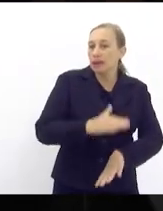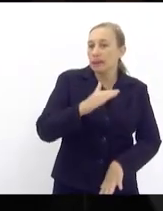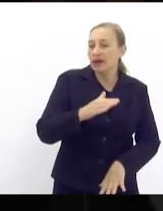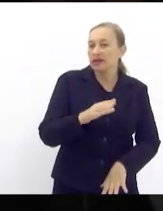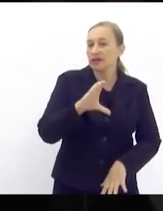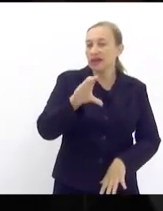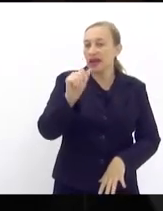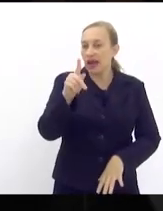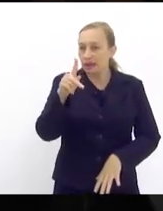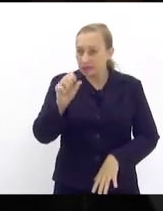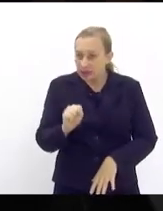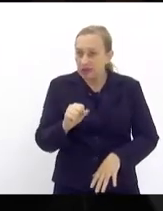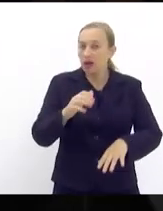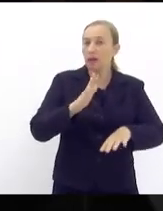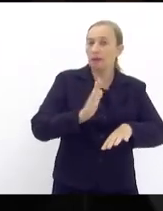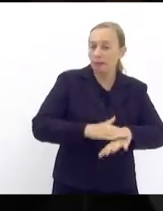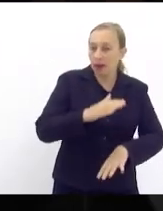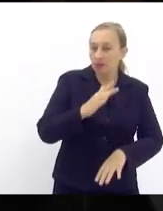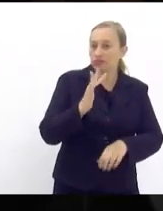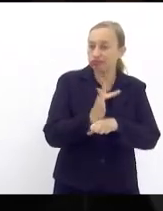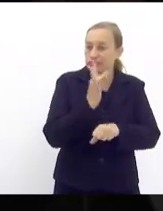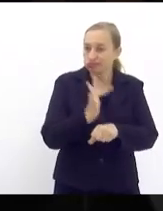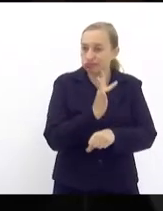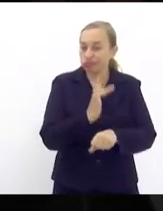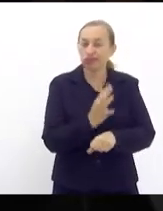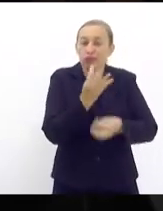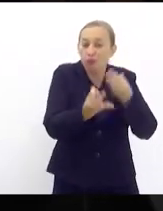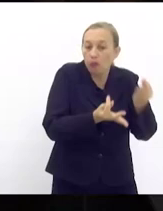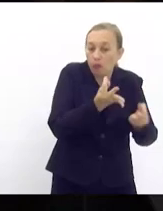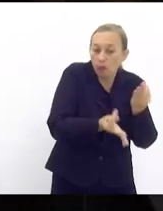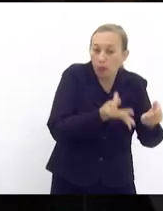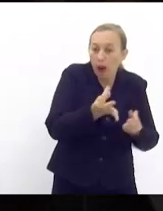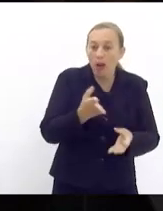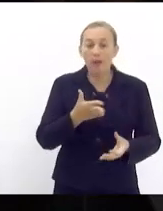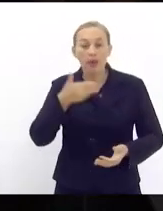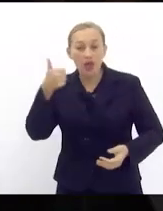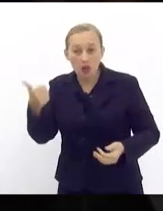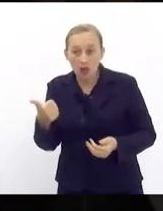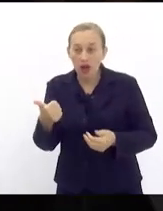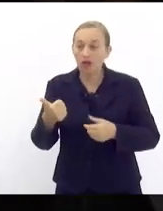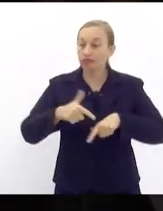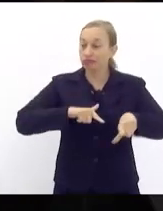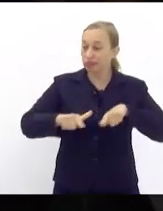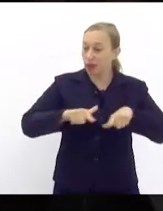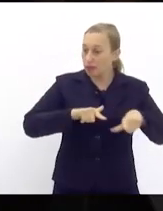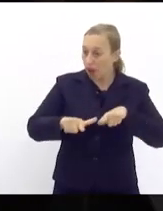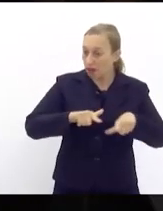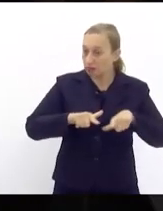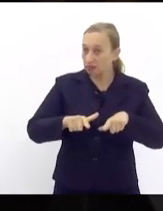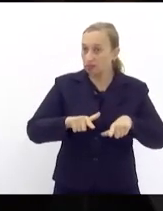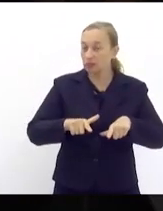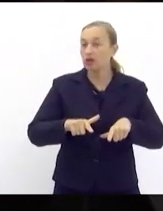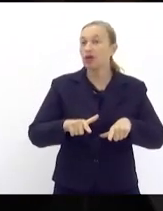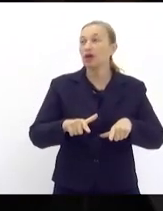queremos também que essa rede se qualifique melhorando serviços que presta e